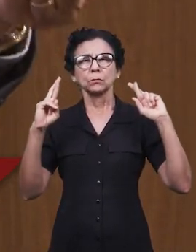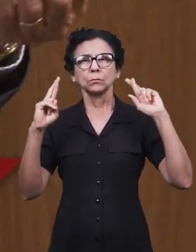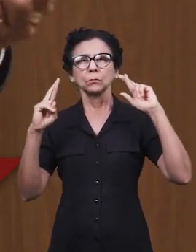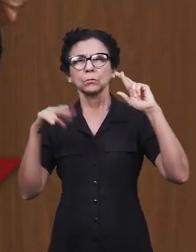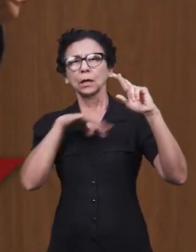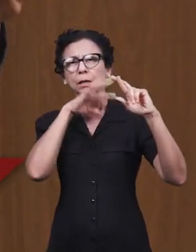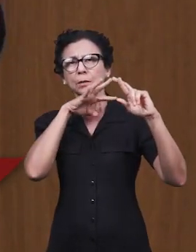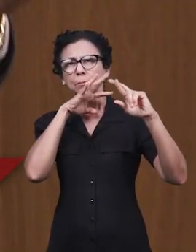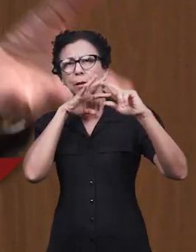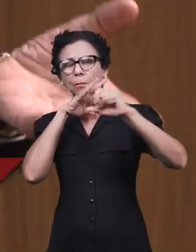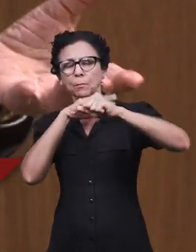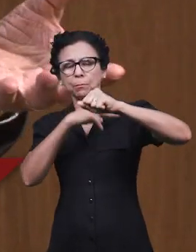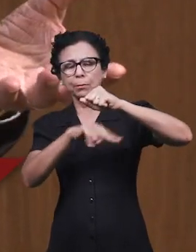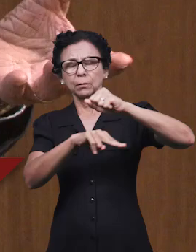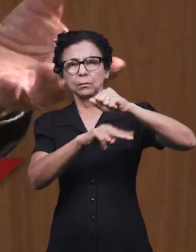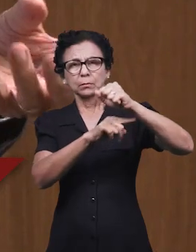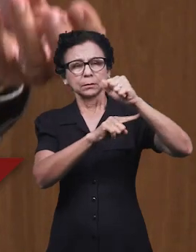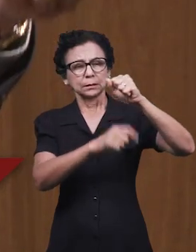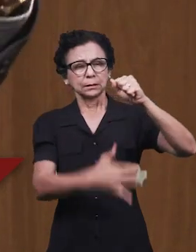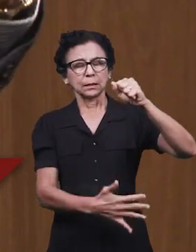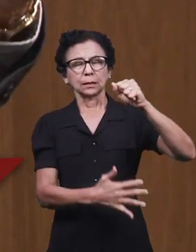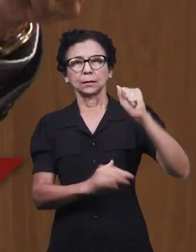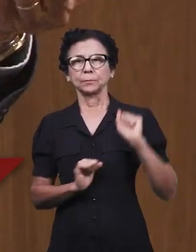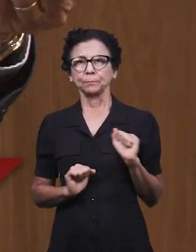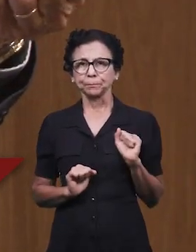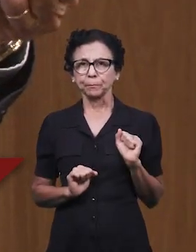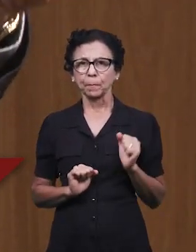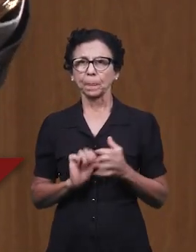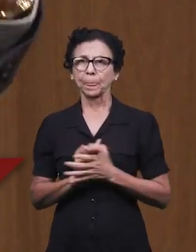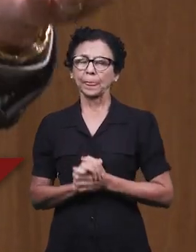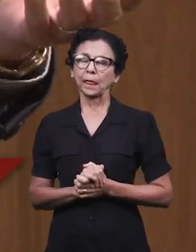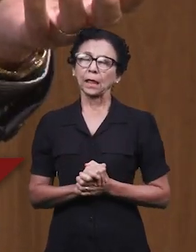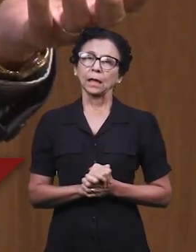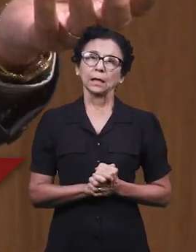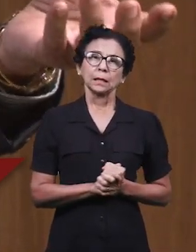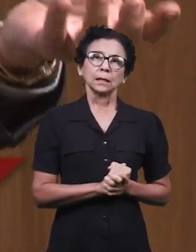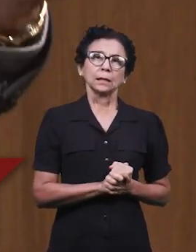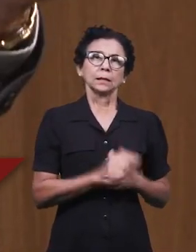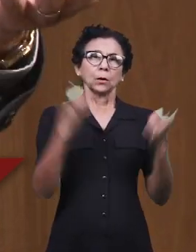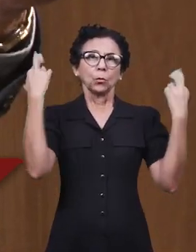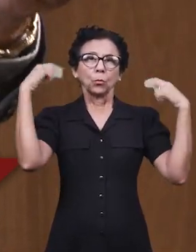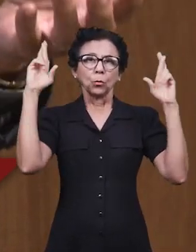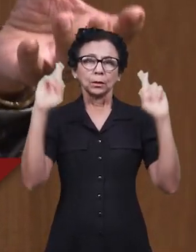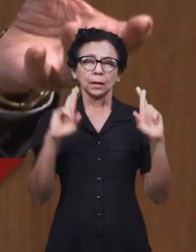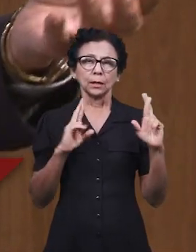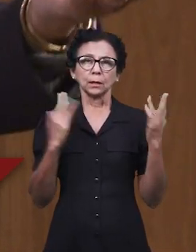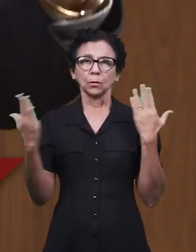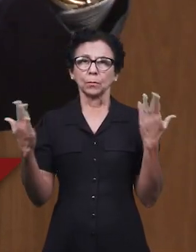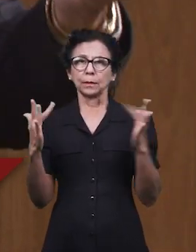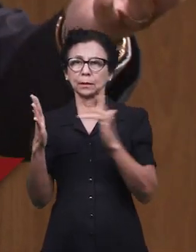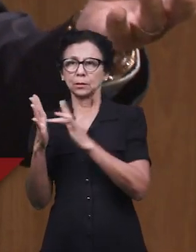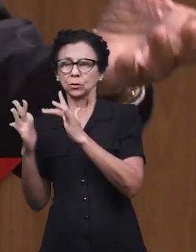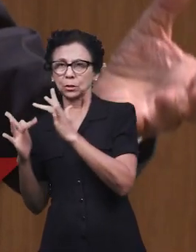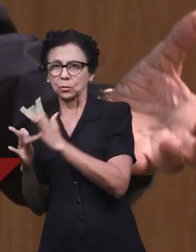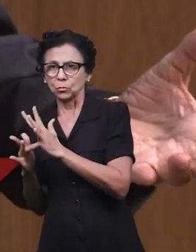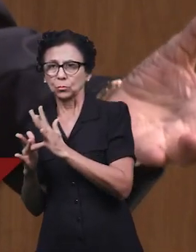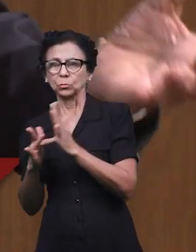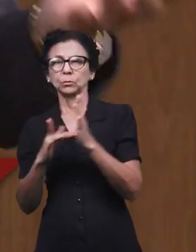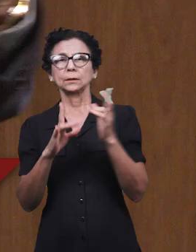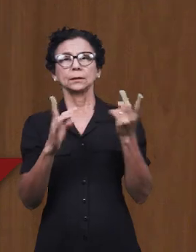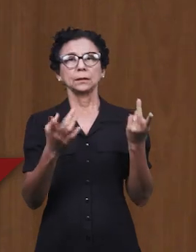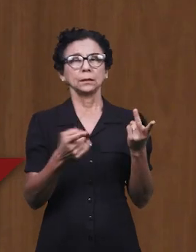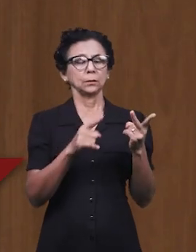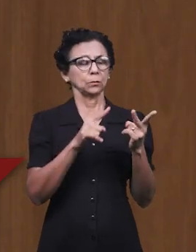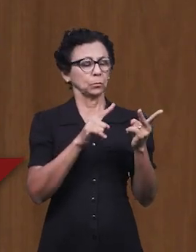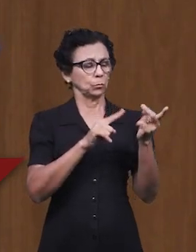do Cordeiro é a figura de Jesus. Do sangue é da vida, é do Espírito Santo. Então, existe uma linha